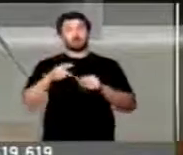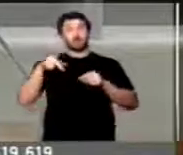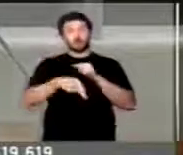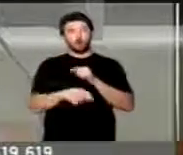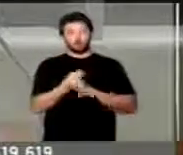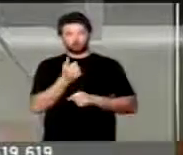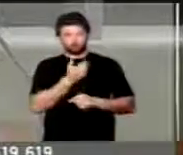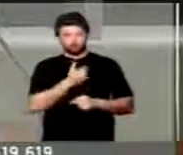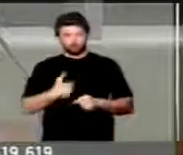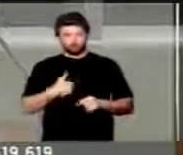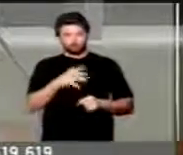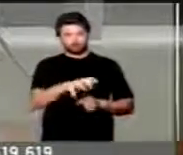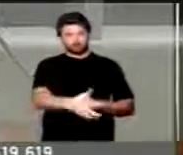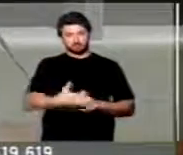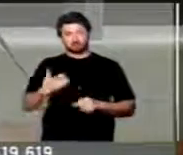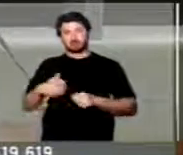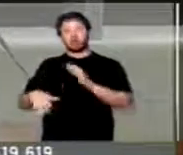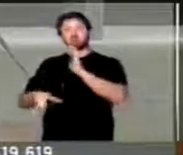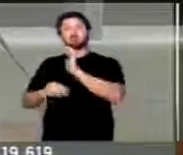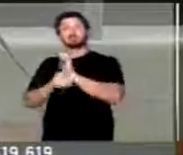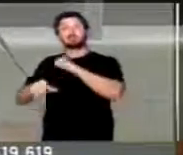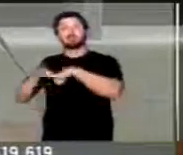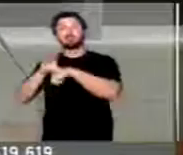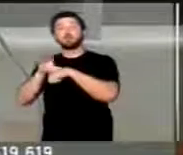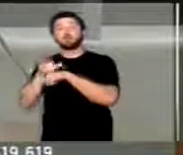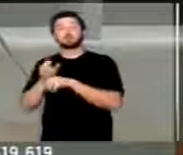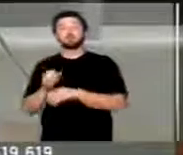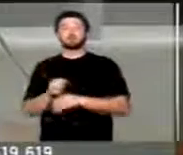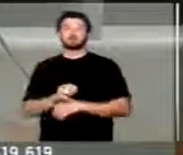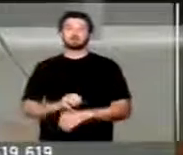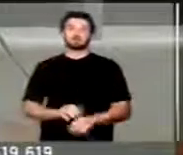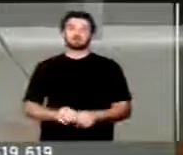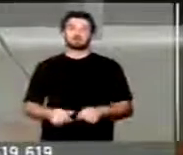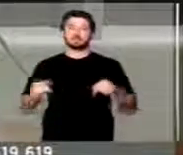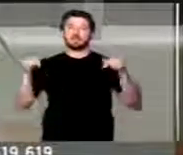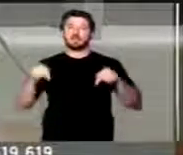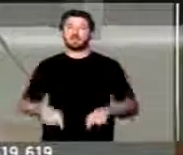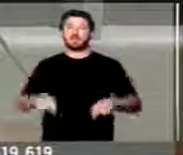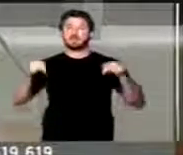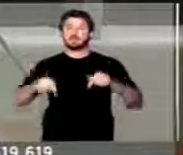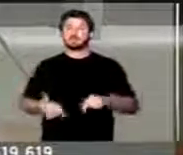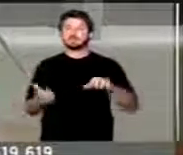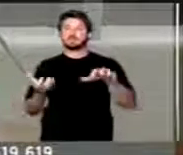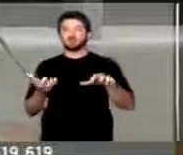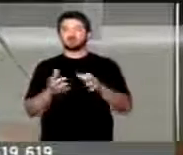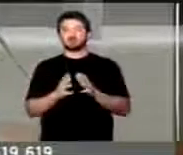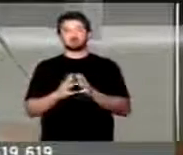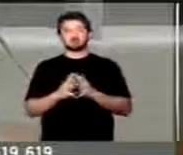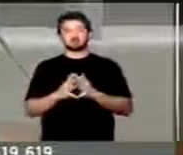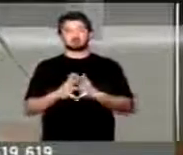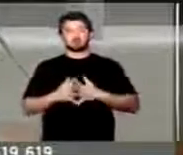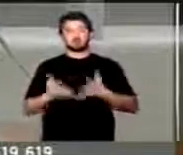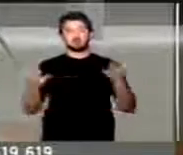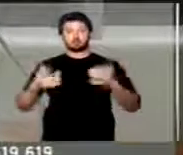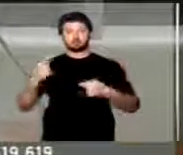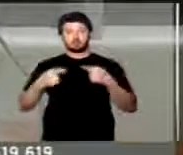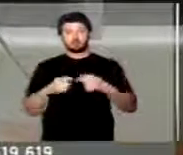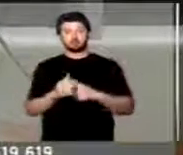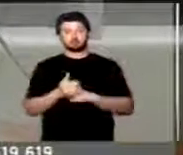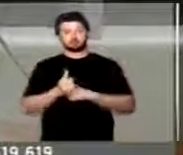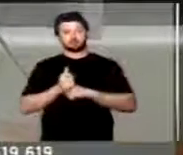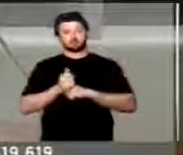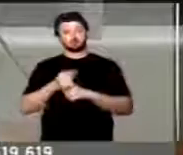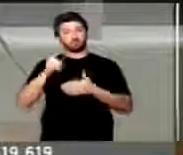gastos públicos através de emenda constitucional nesse Congresso Nacional que hoje discute